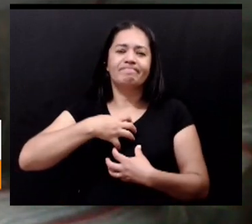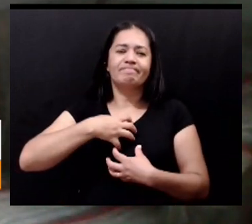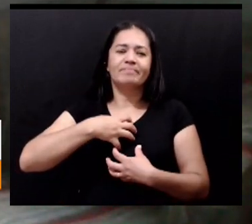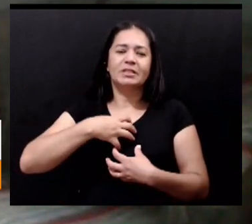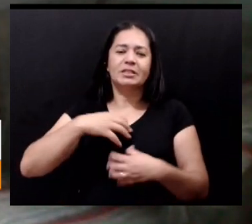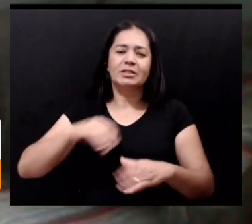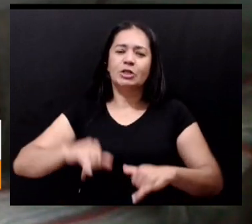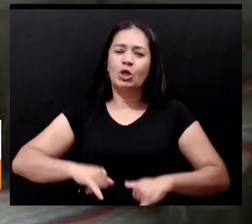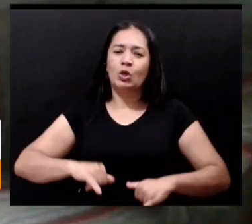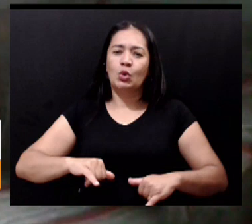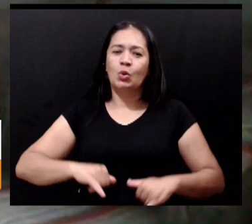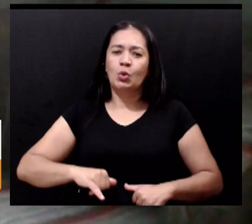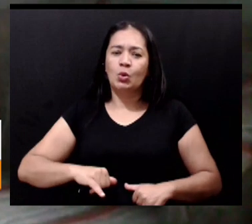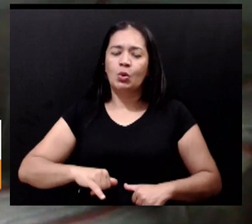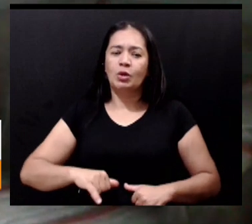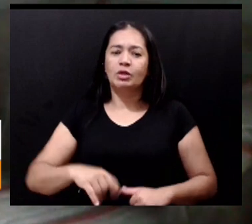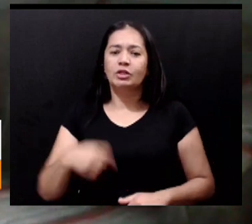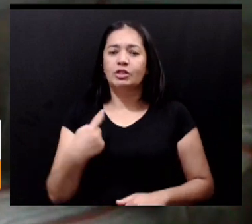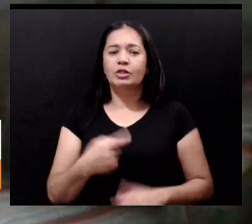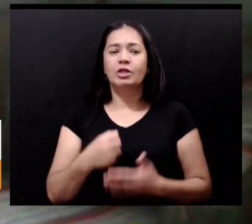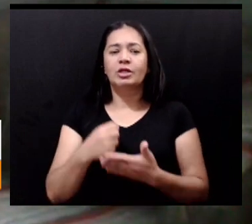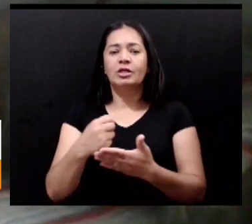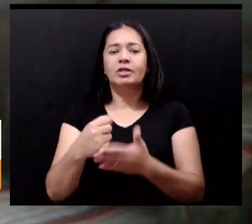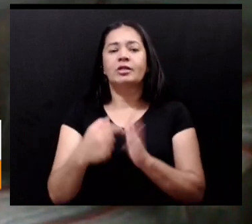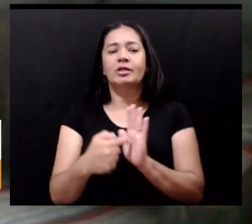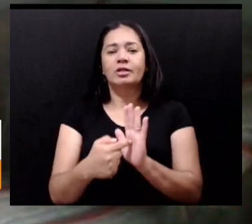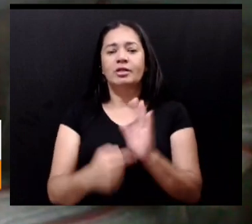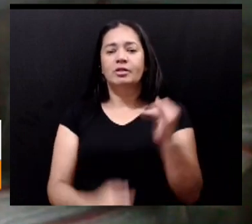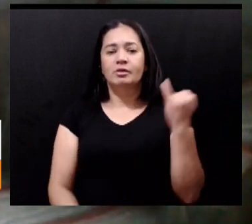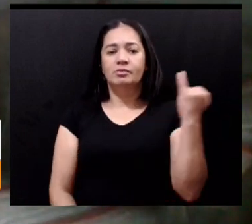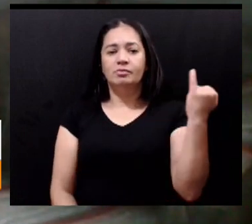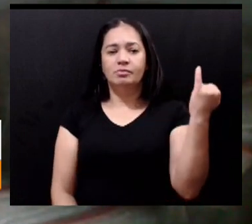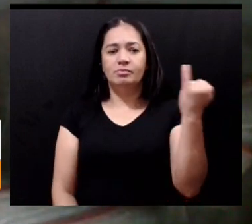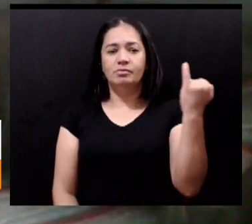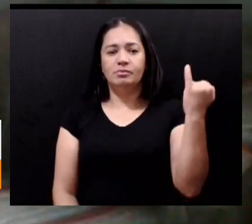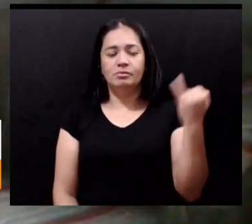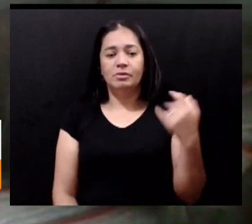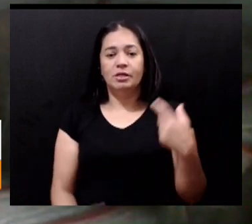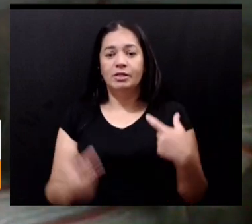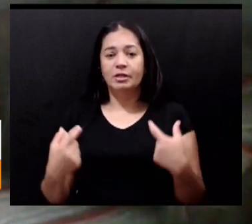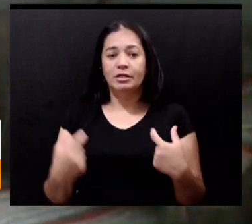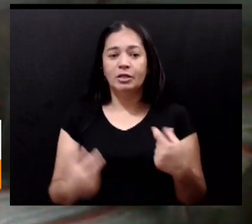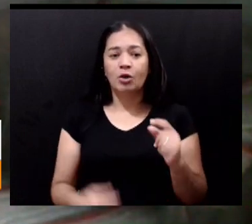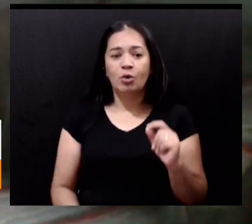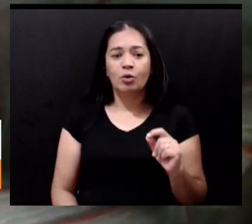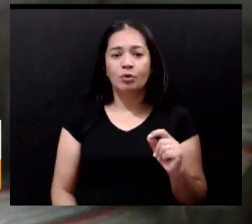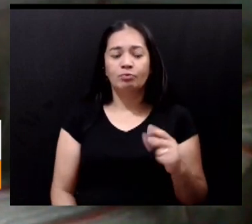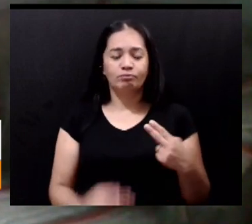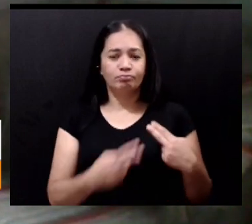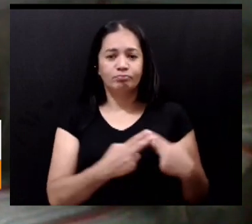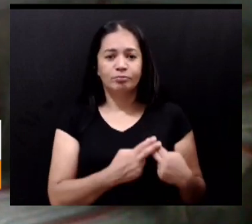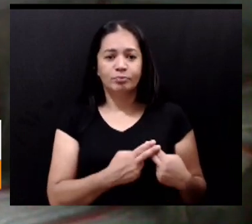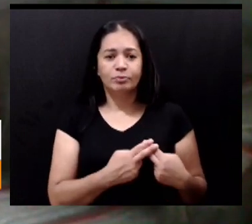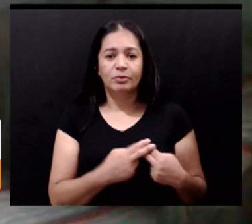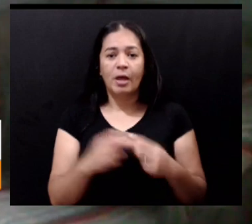trazemos da importância de esse luto é poder